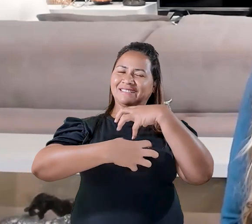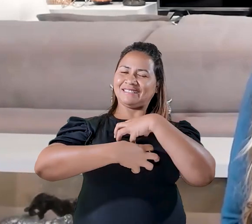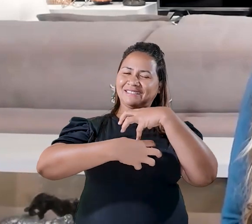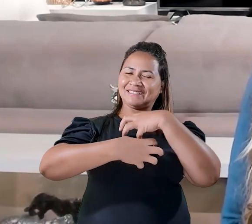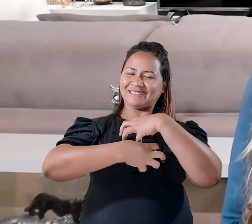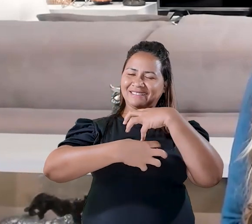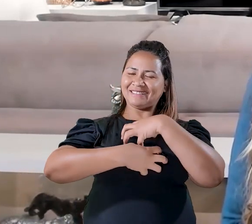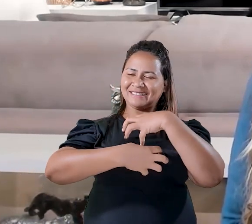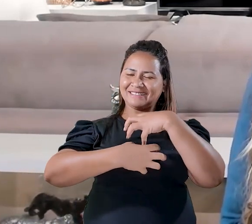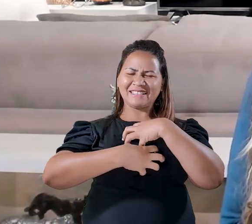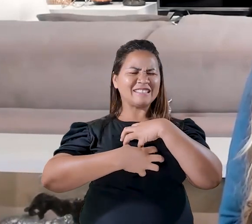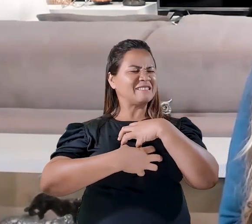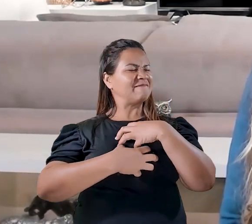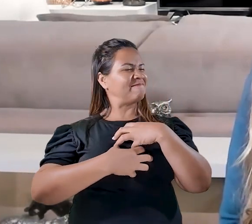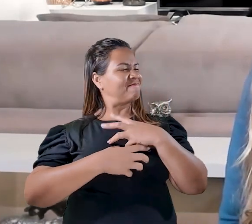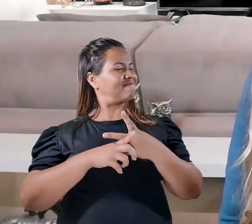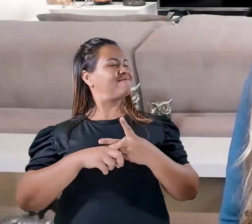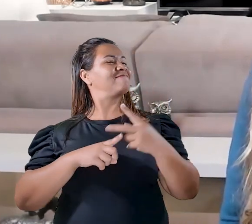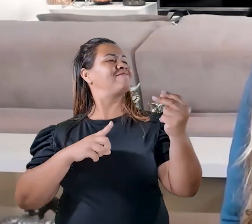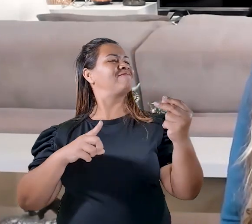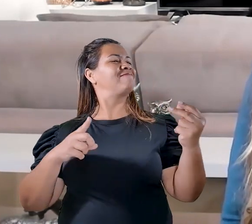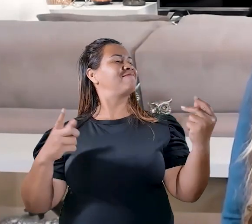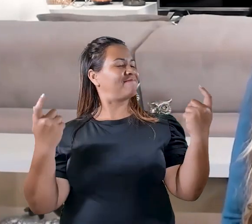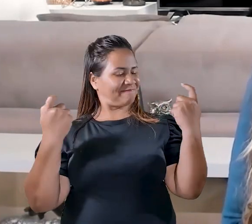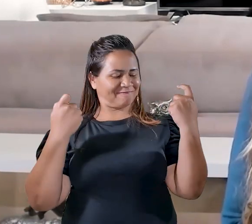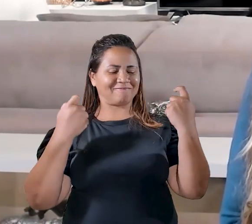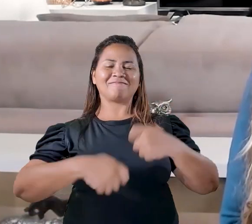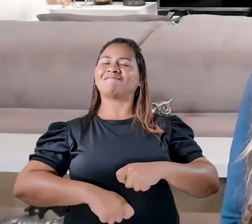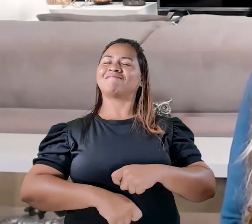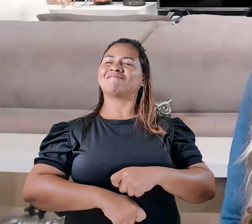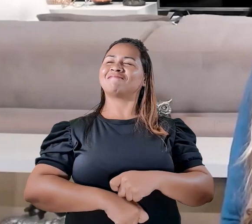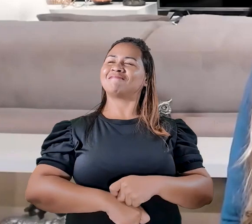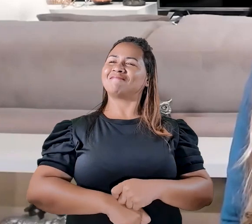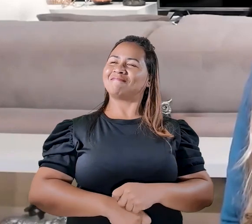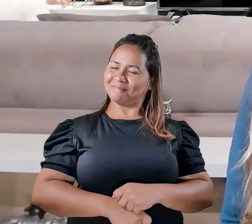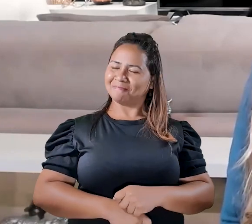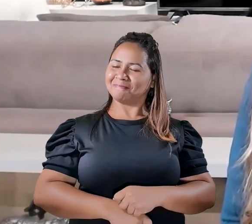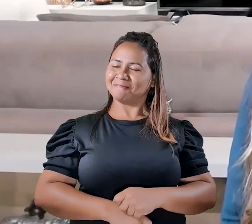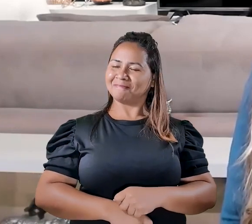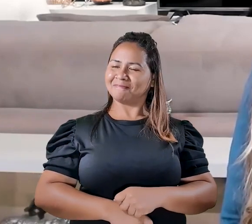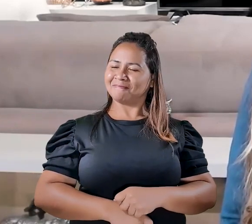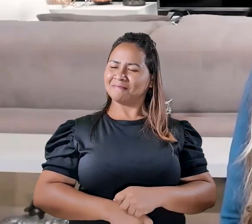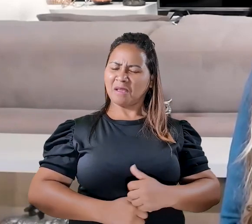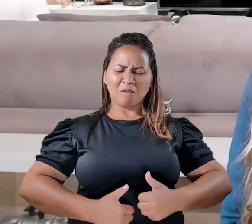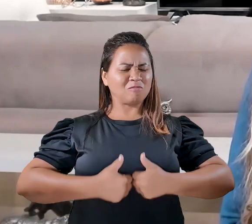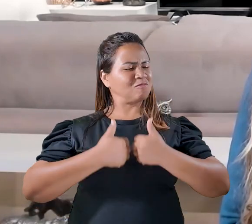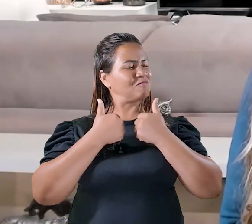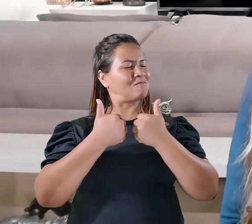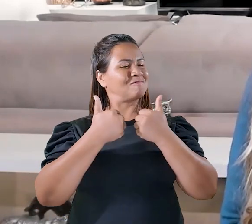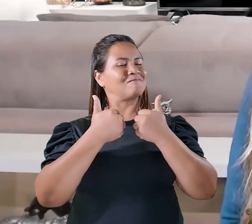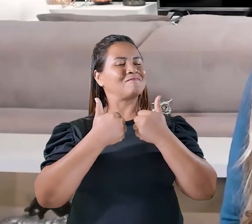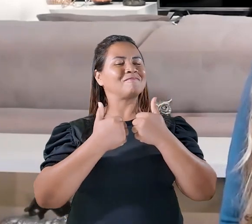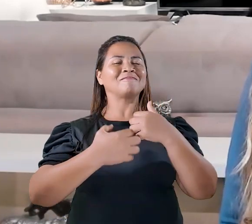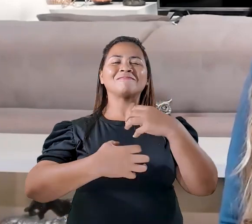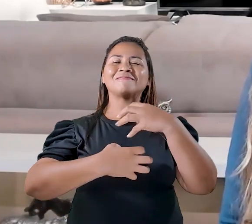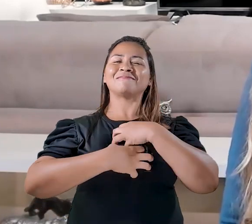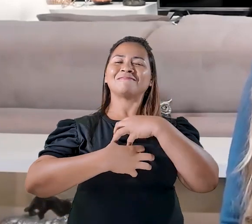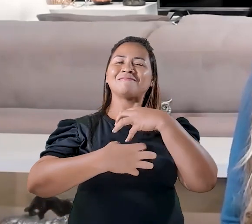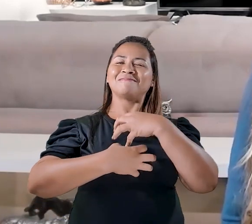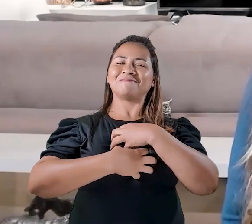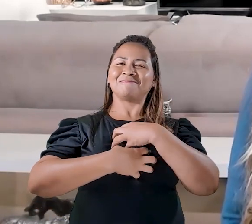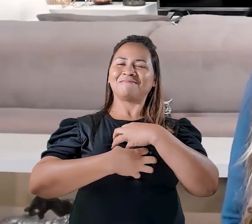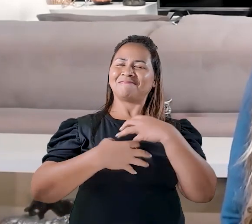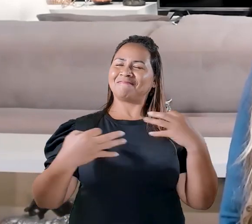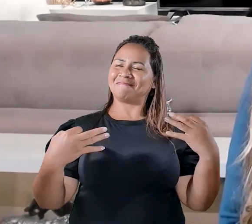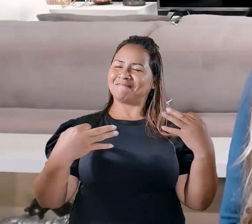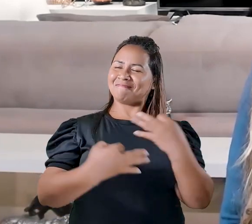o sentimento de vitória, o sentimento de vencedor, o sentimento de otimismo, o sentimento de